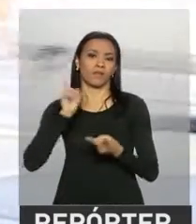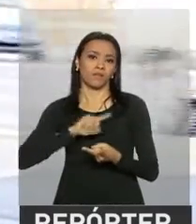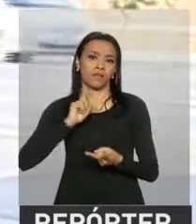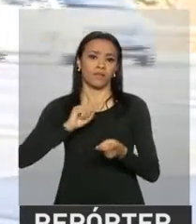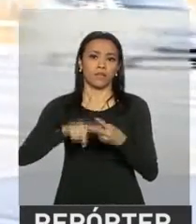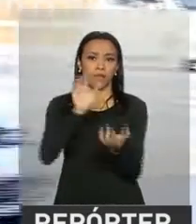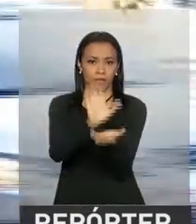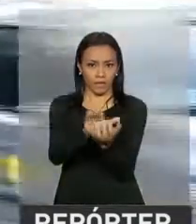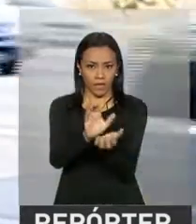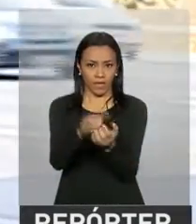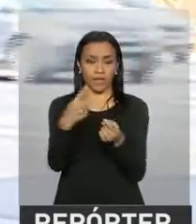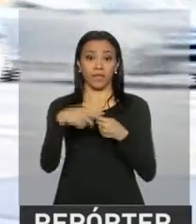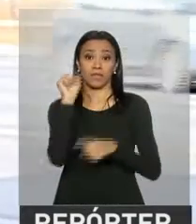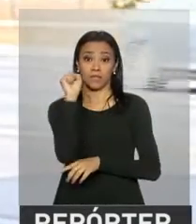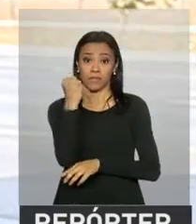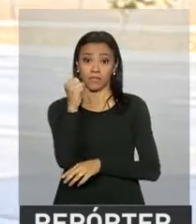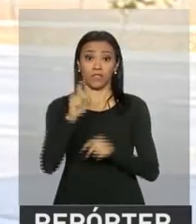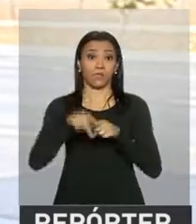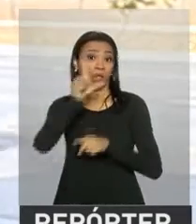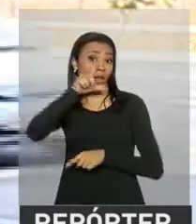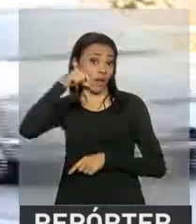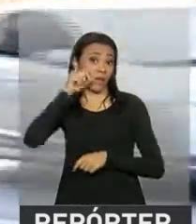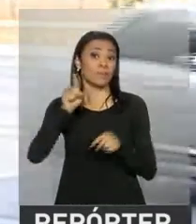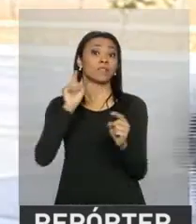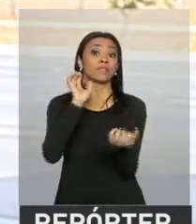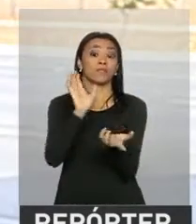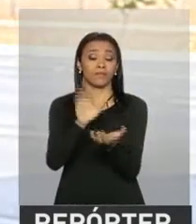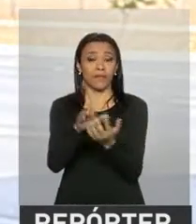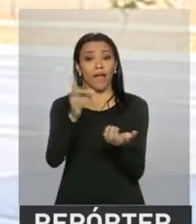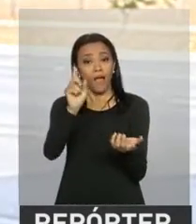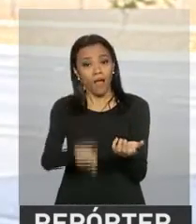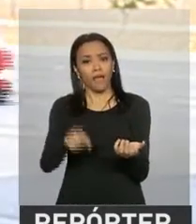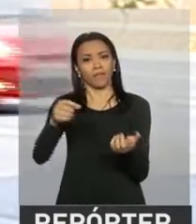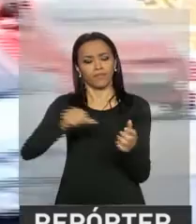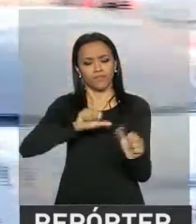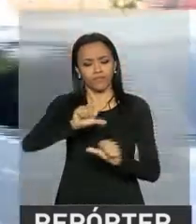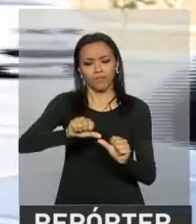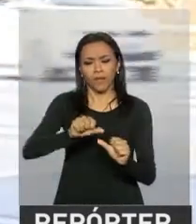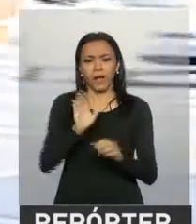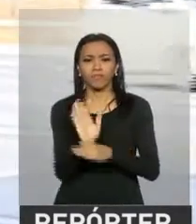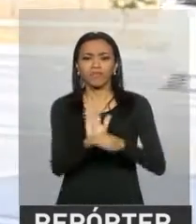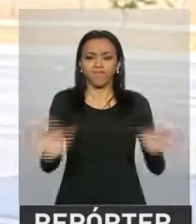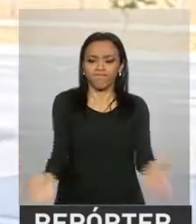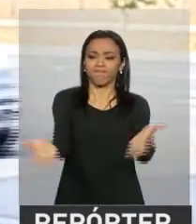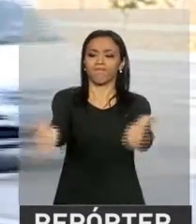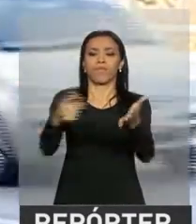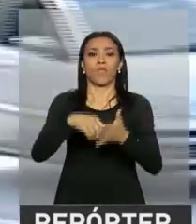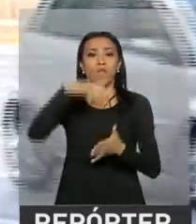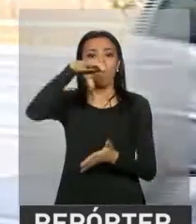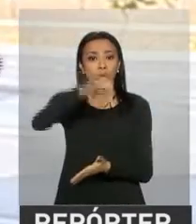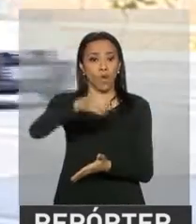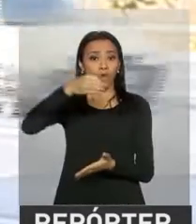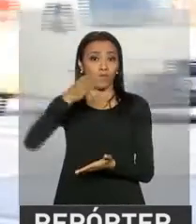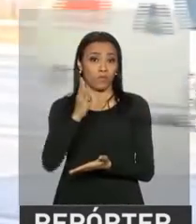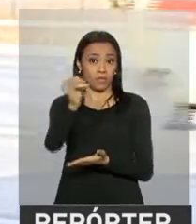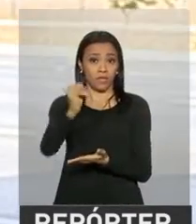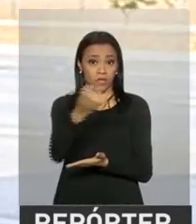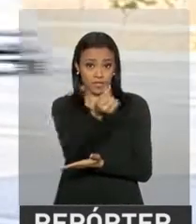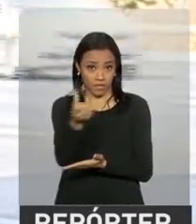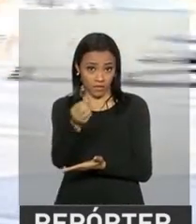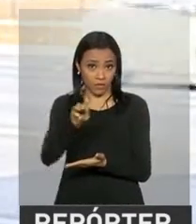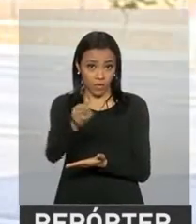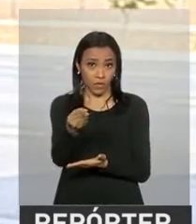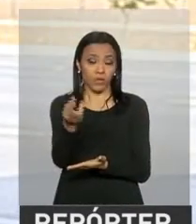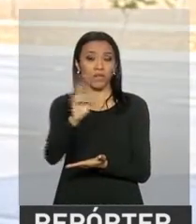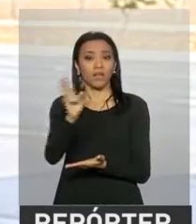Bahia, Sergipe, Alagoas e Pernambuco. O Plano Novo Chico terá investimentos de 9 bilhões e 600 milhões de